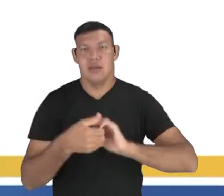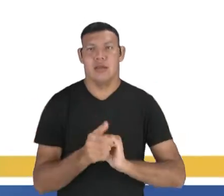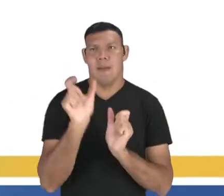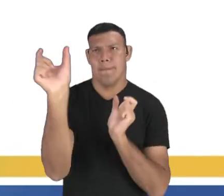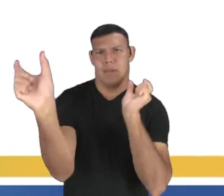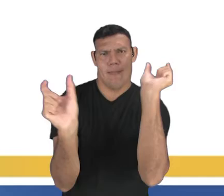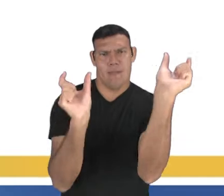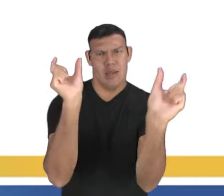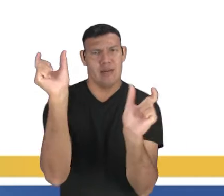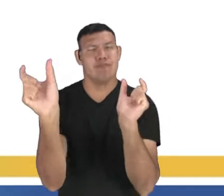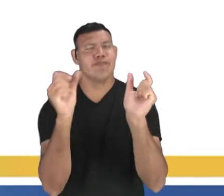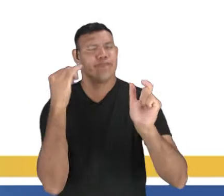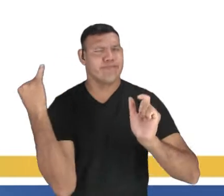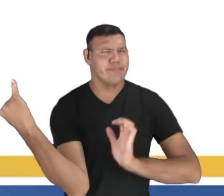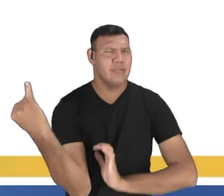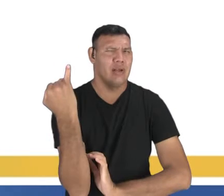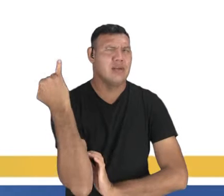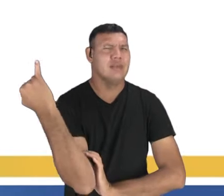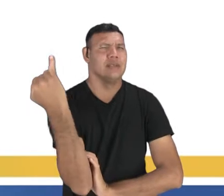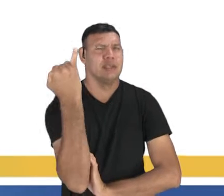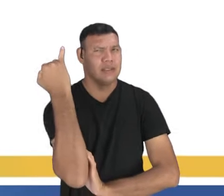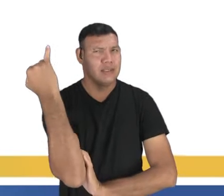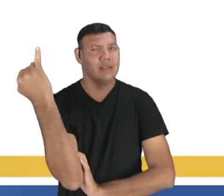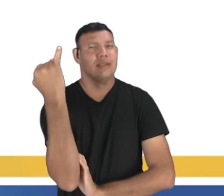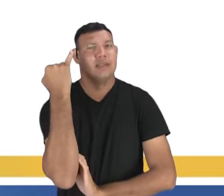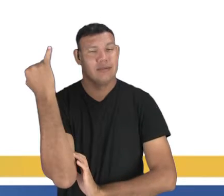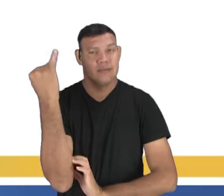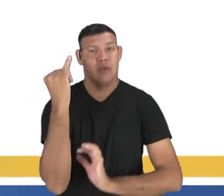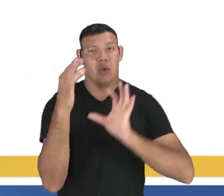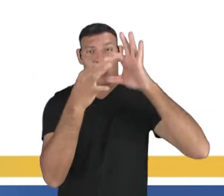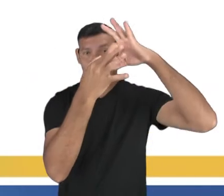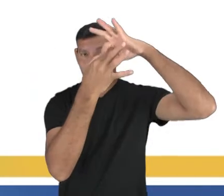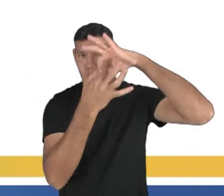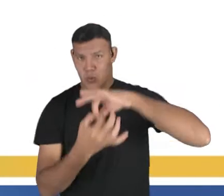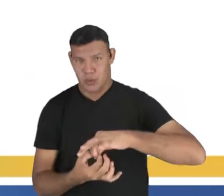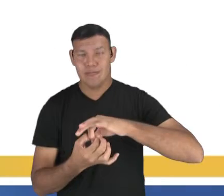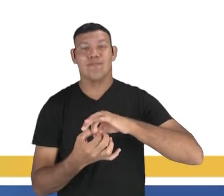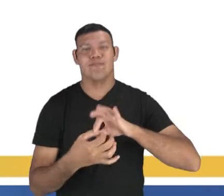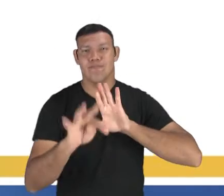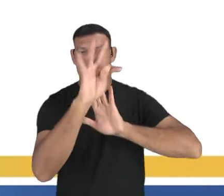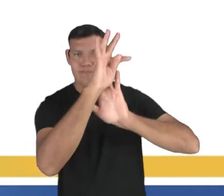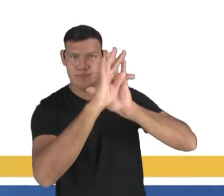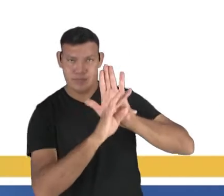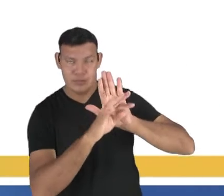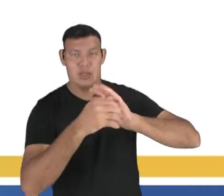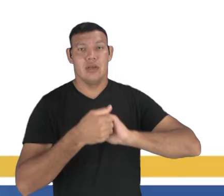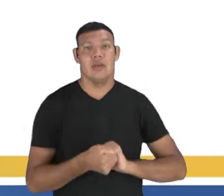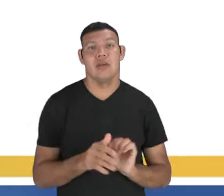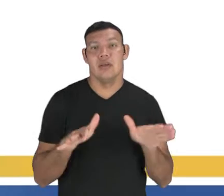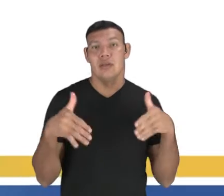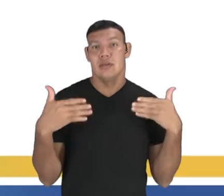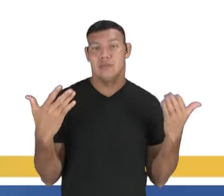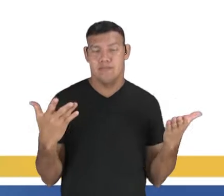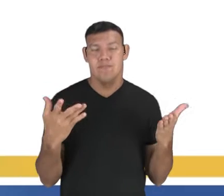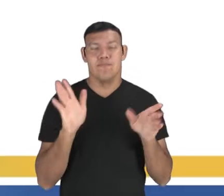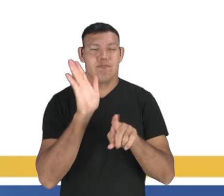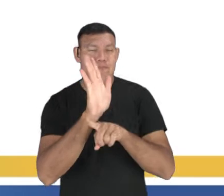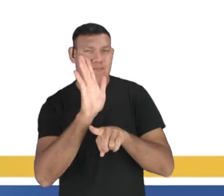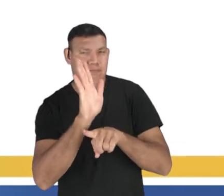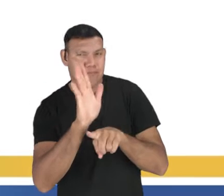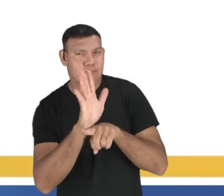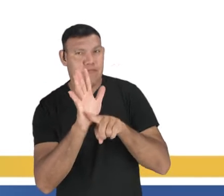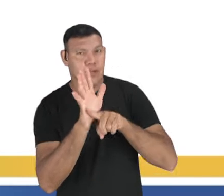expressões, são fundamentais para a coesão textual, ou seja, elas ajudam